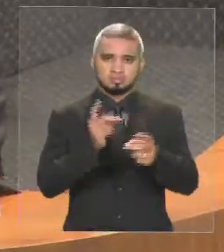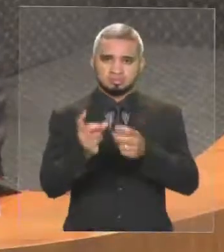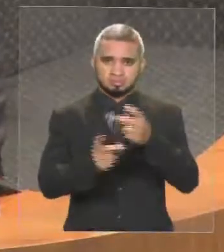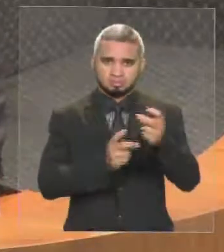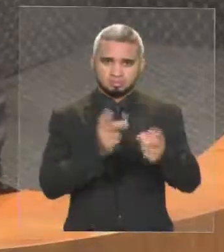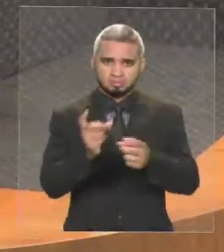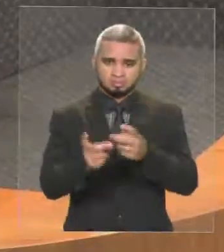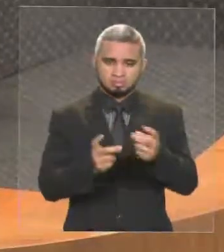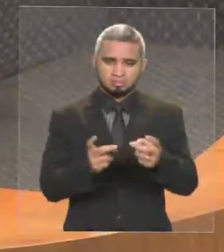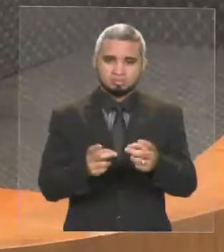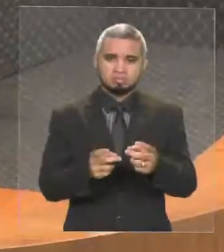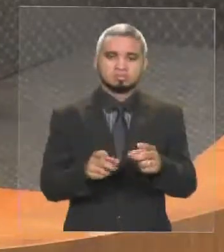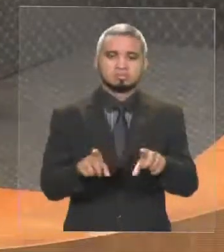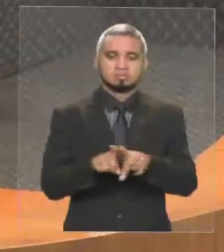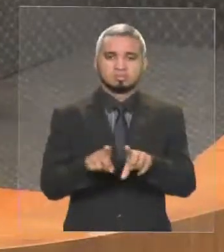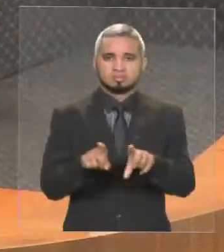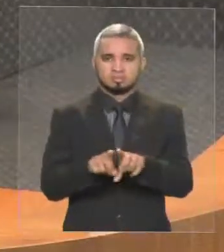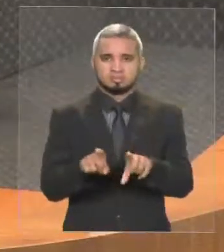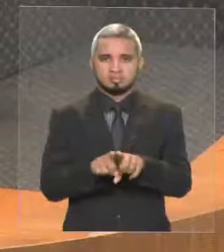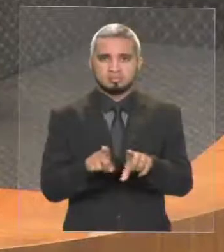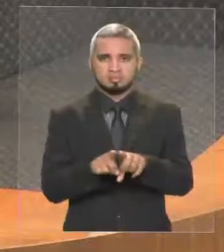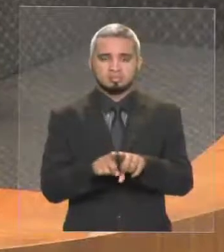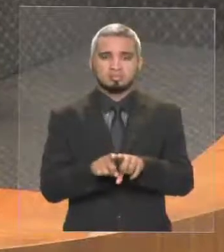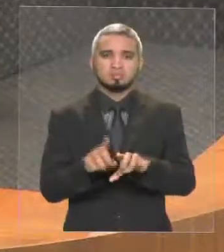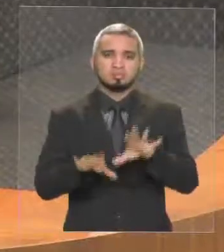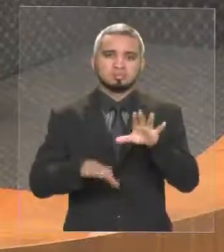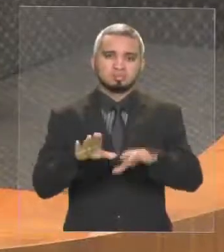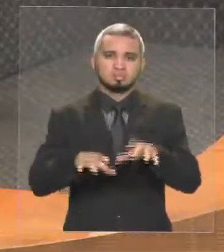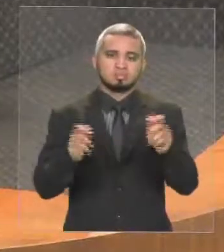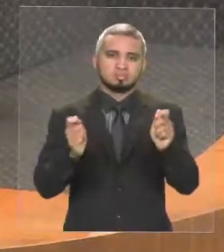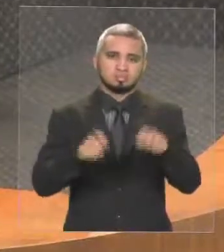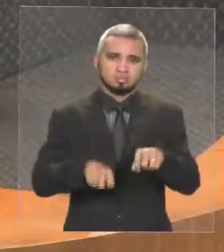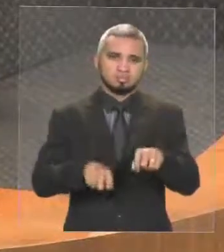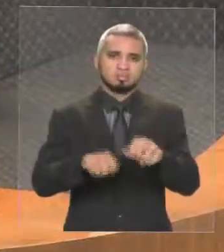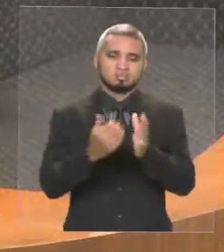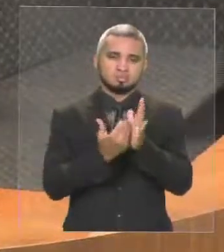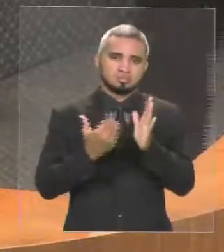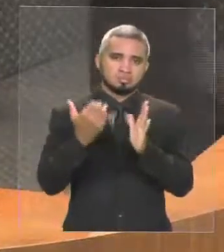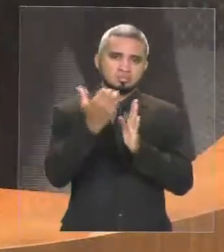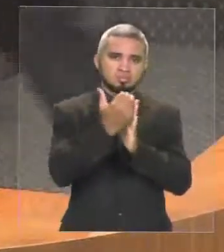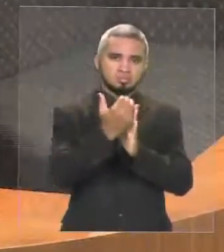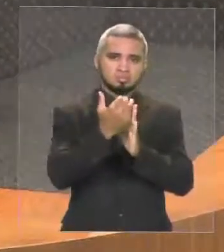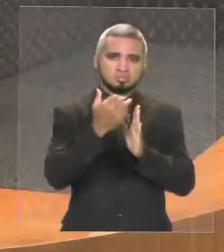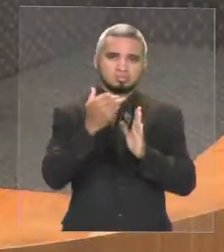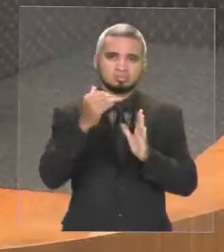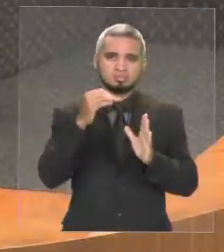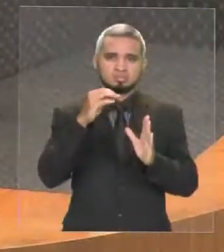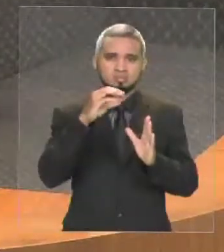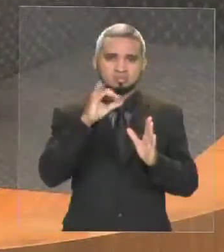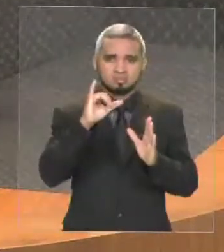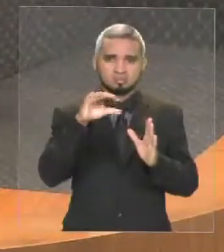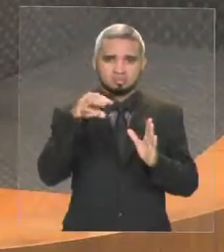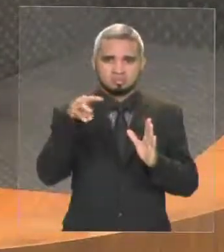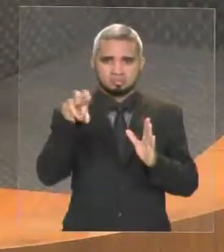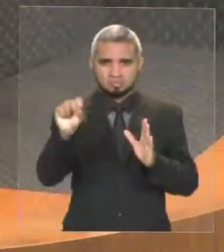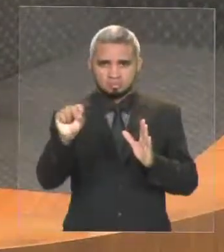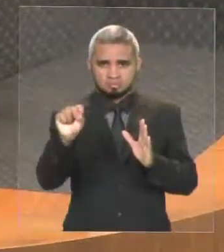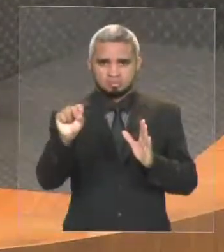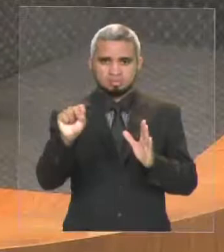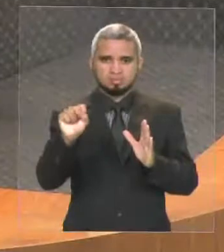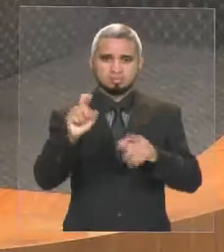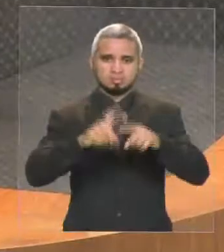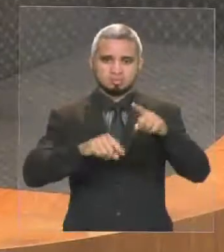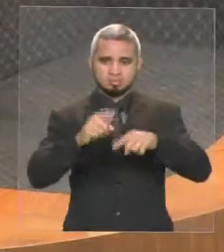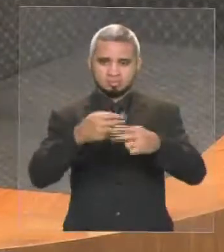comercializados, que são sujeitos à substituição tributária, e esses produtos que o